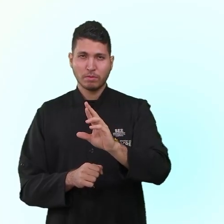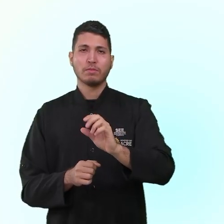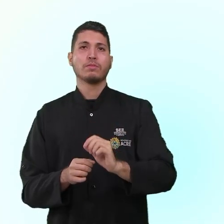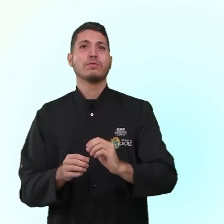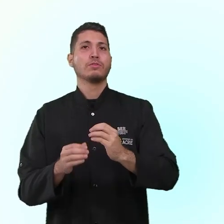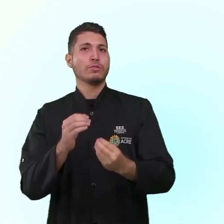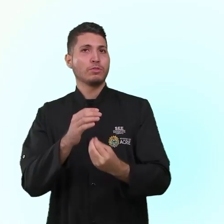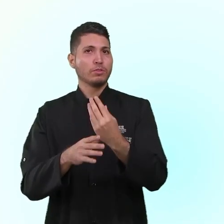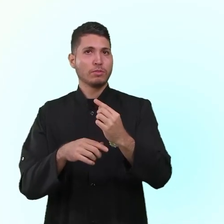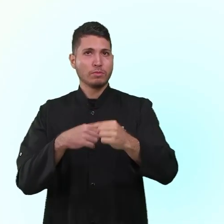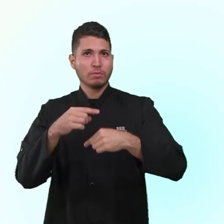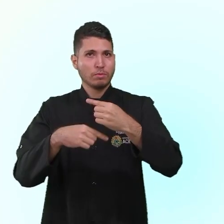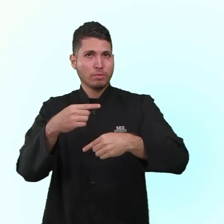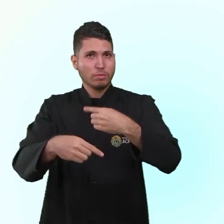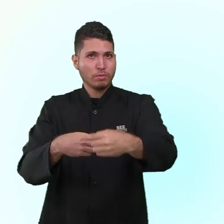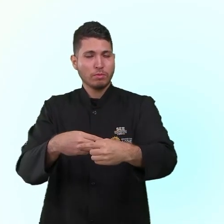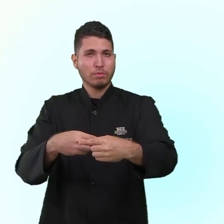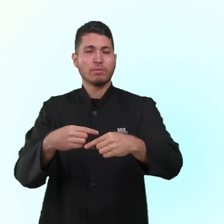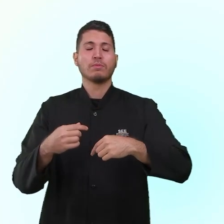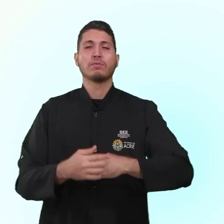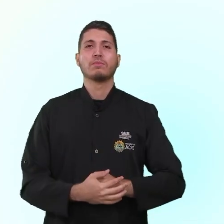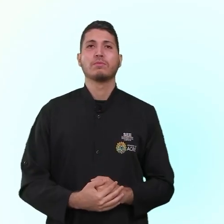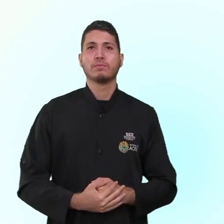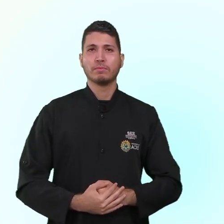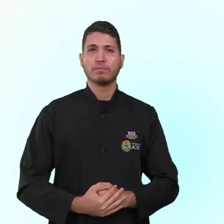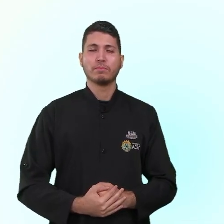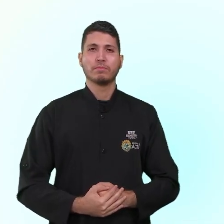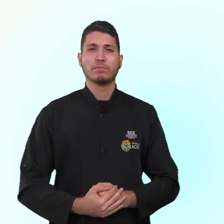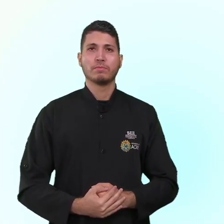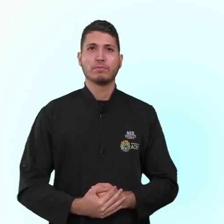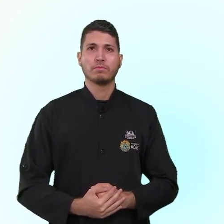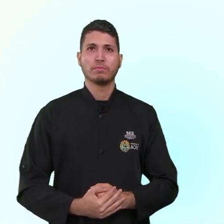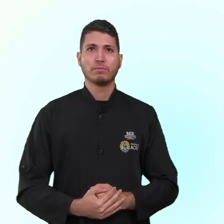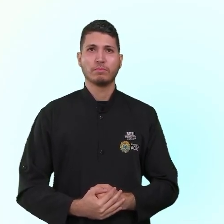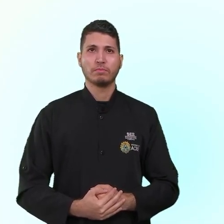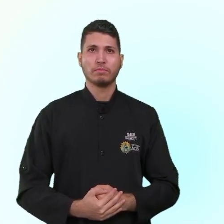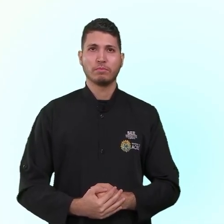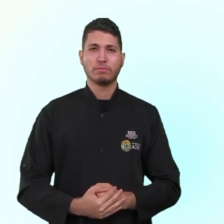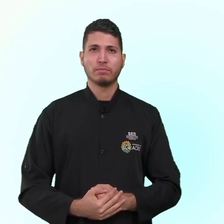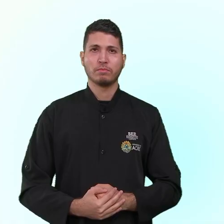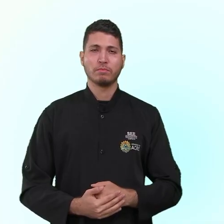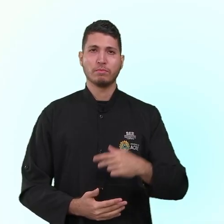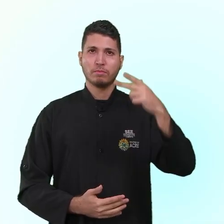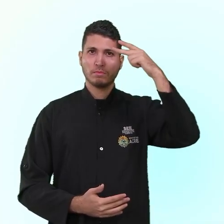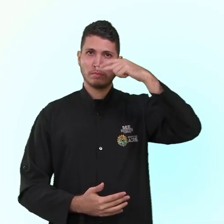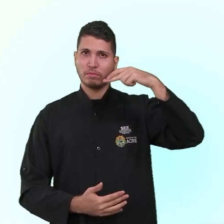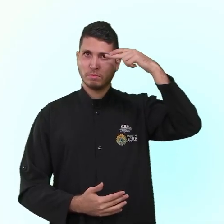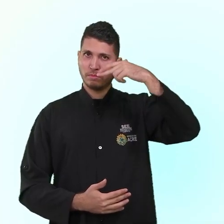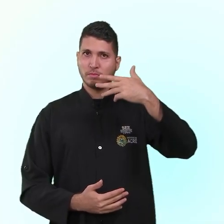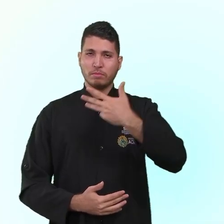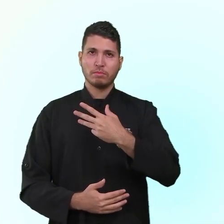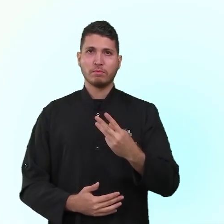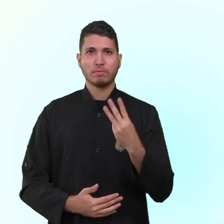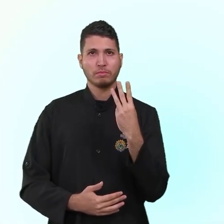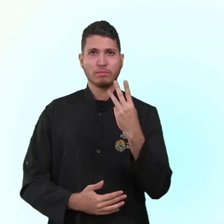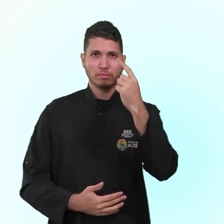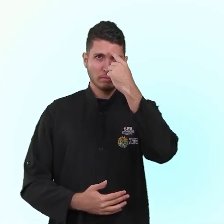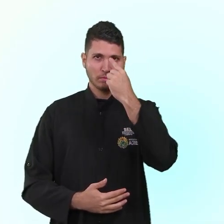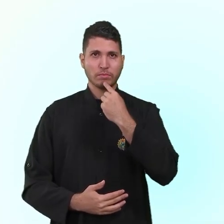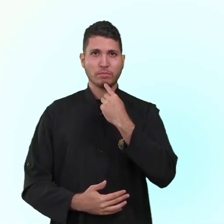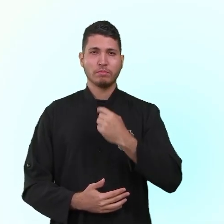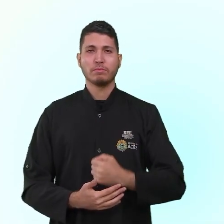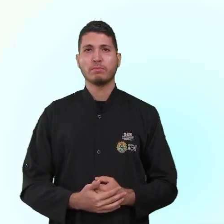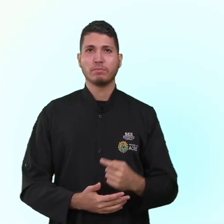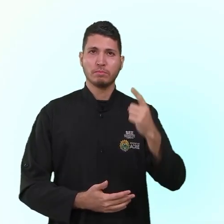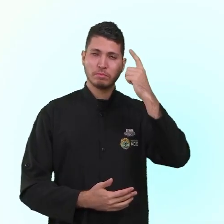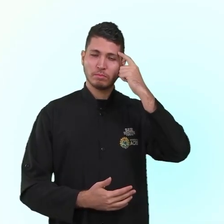matéria-prima. Ficou fácil. Vou deixar vocês observando aí as 3 imagens e